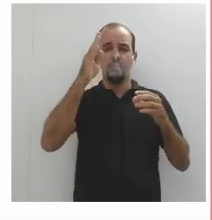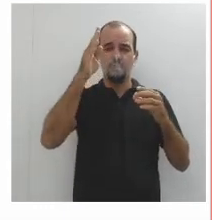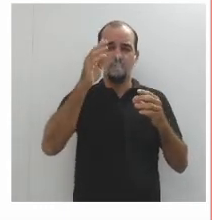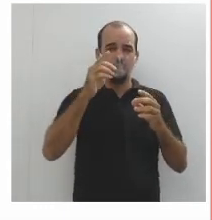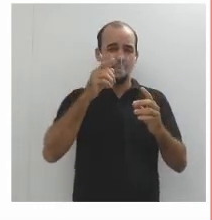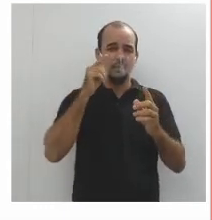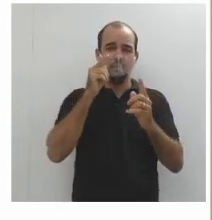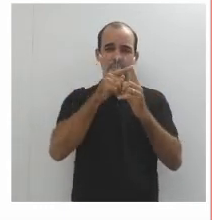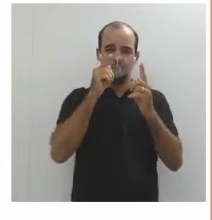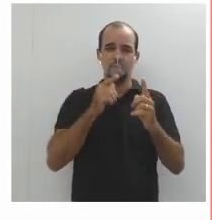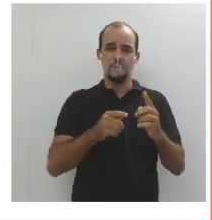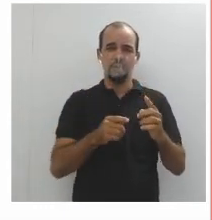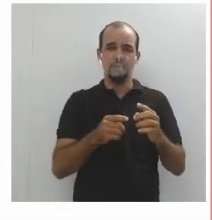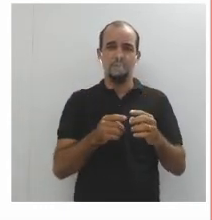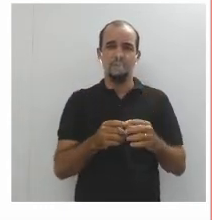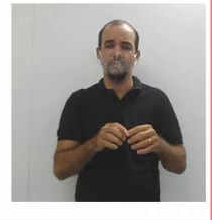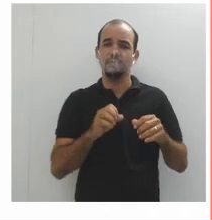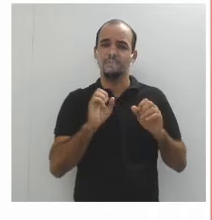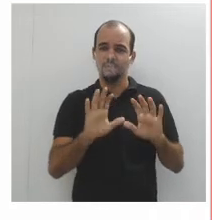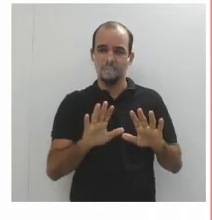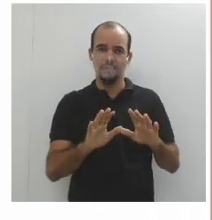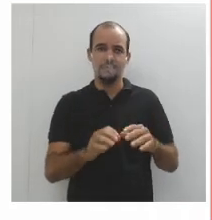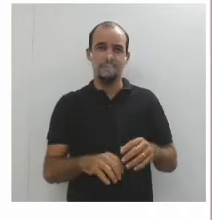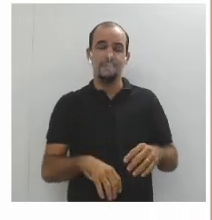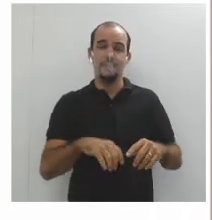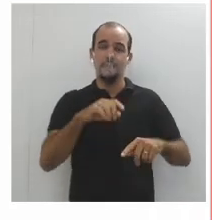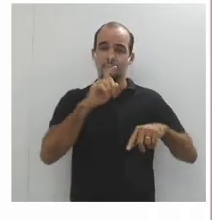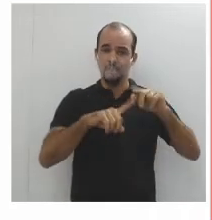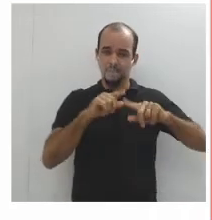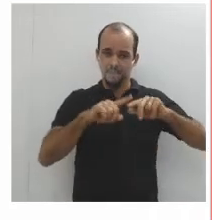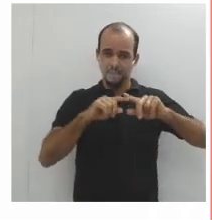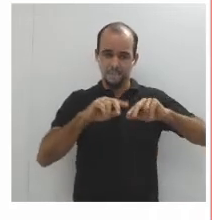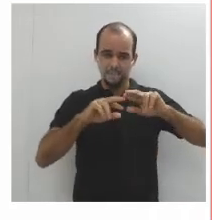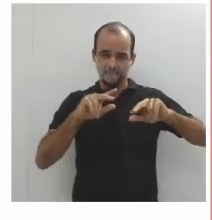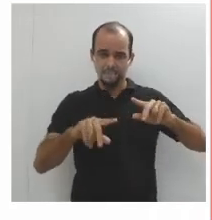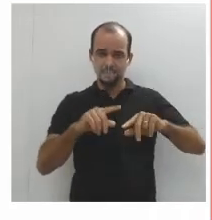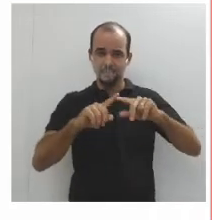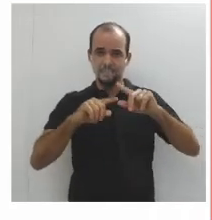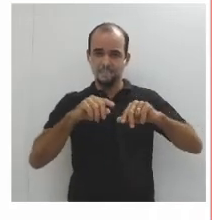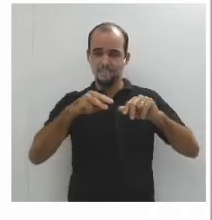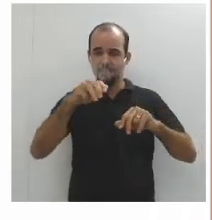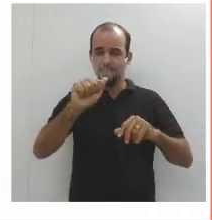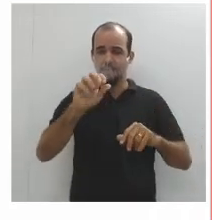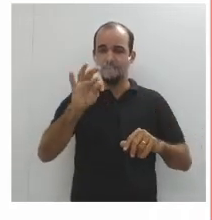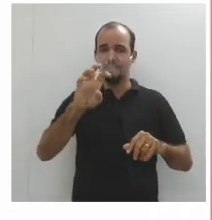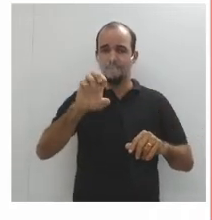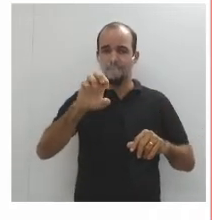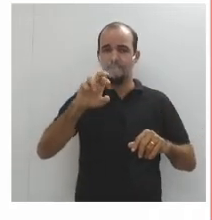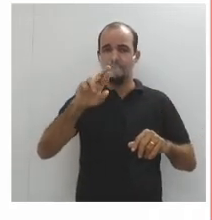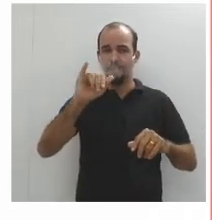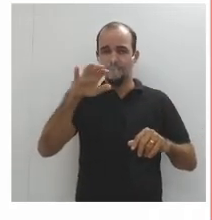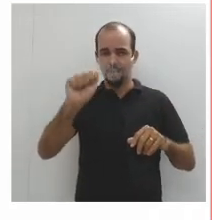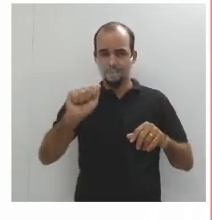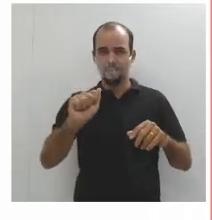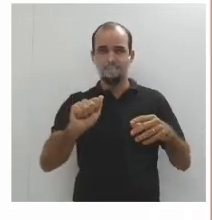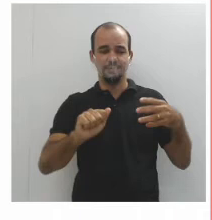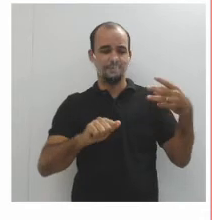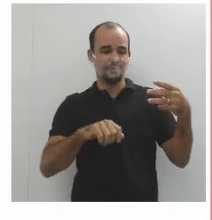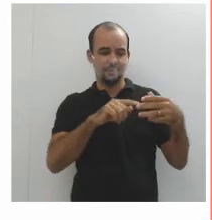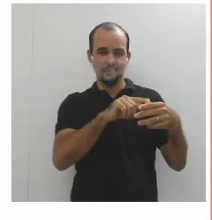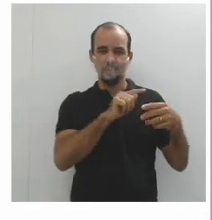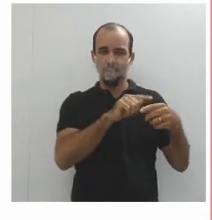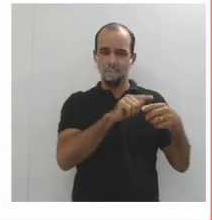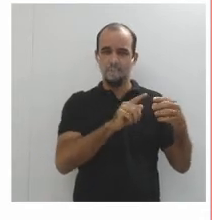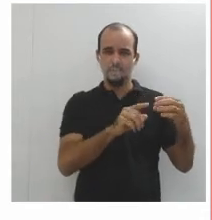si, ela pode ter um sistema homogêneo, ou seja, apresenta apenas uma fase,